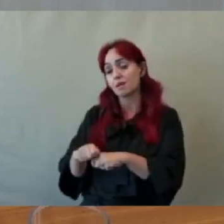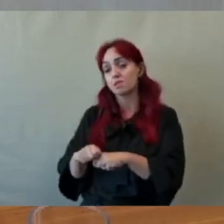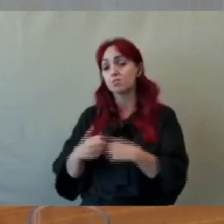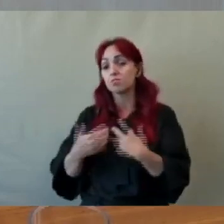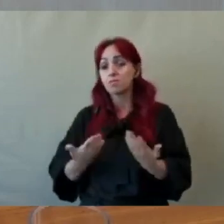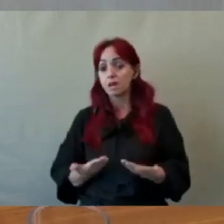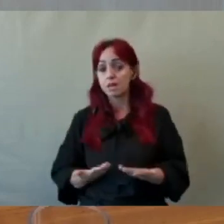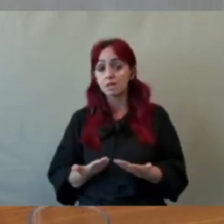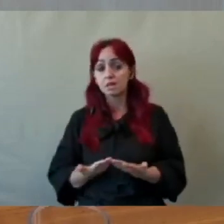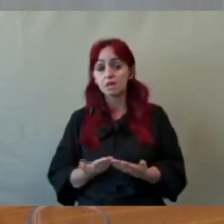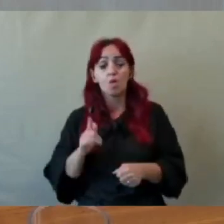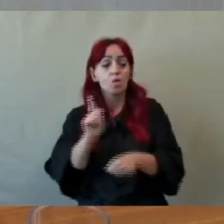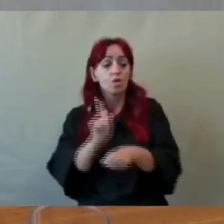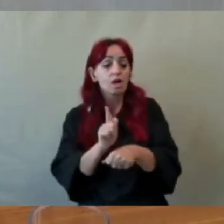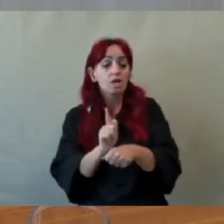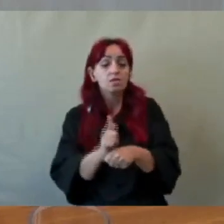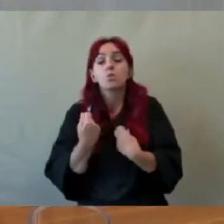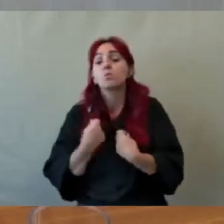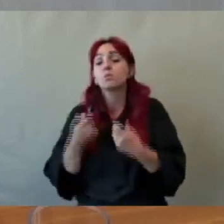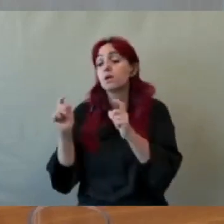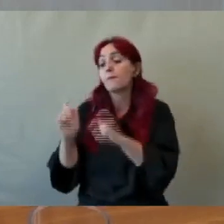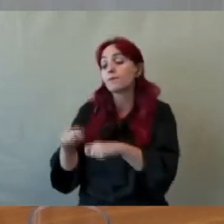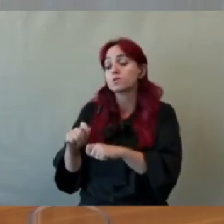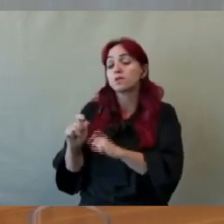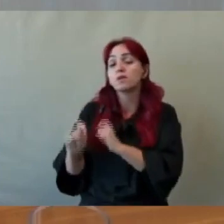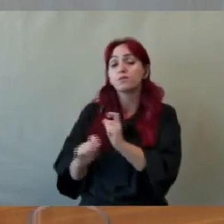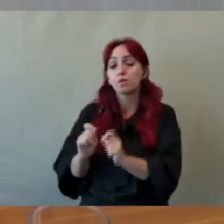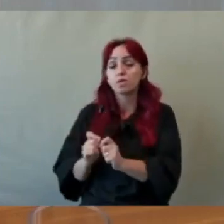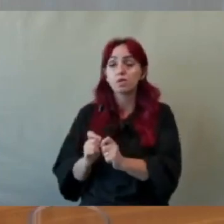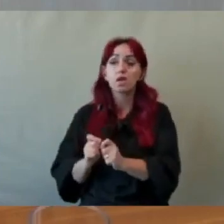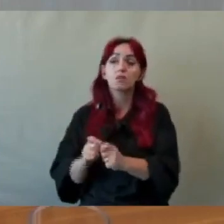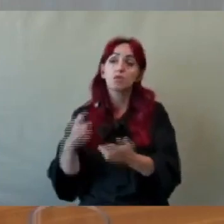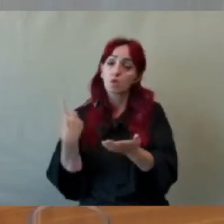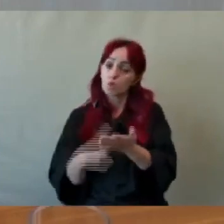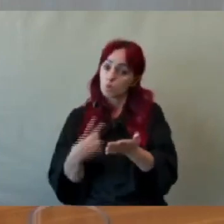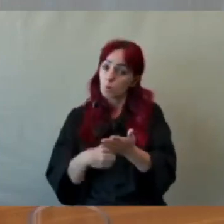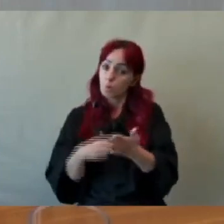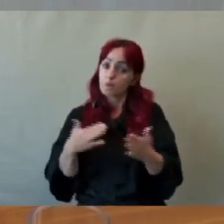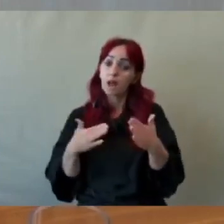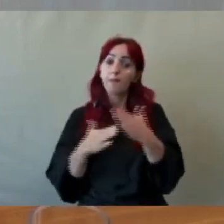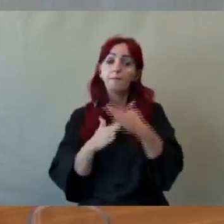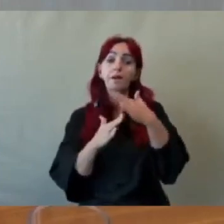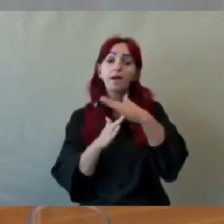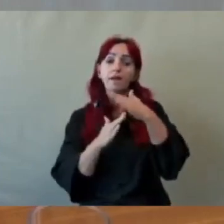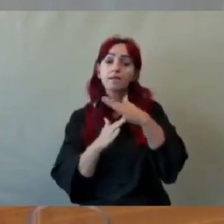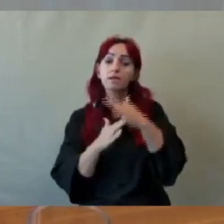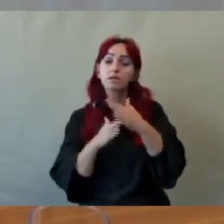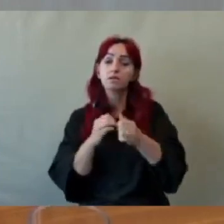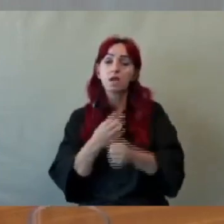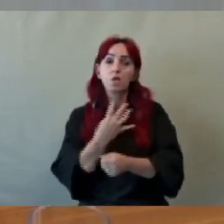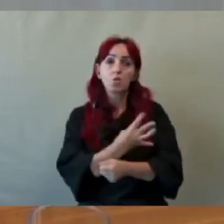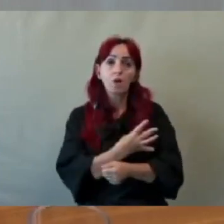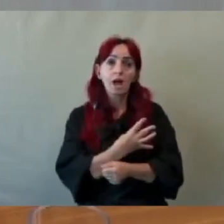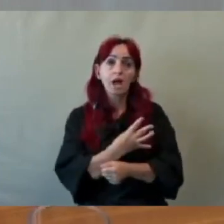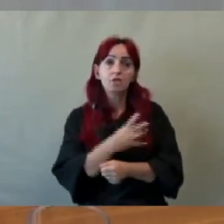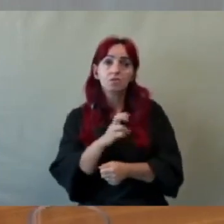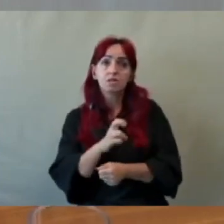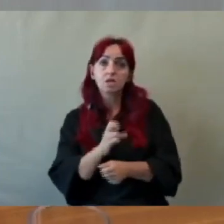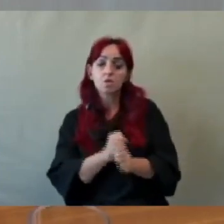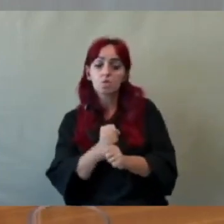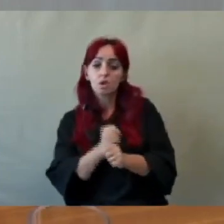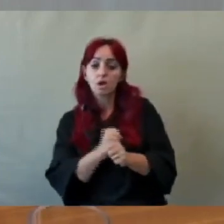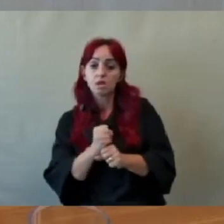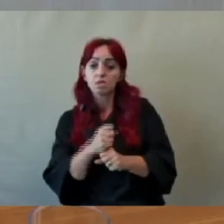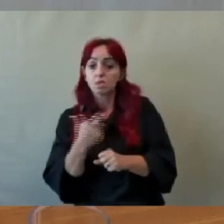Mas o garantir com o que é possível, né, cumprir a meta de universalização de 4, 5 anos, não poderia ser em detrimento da